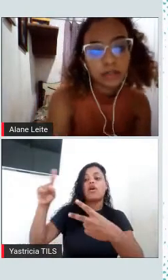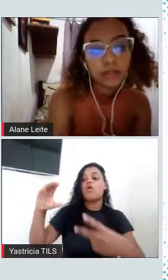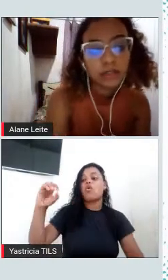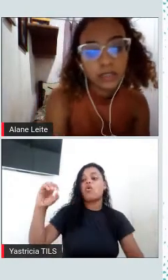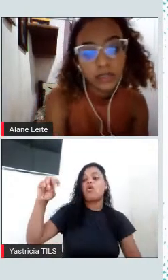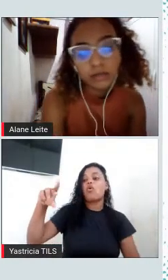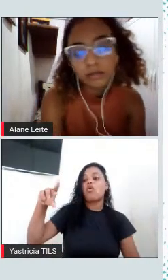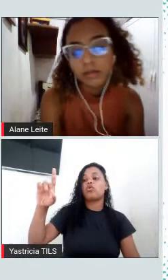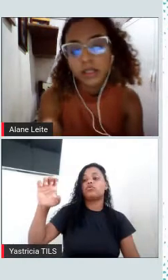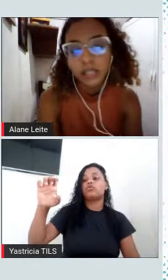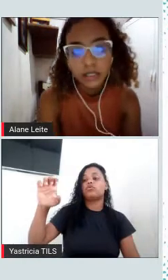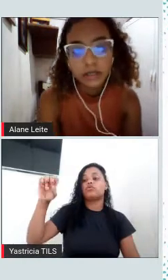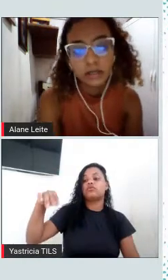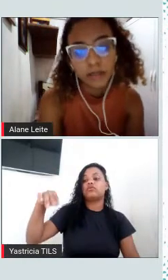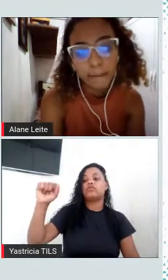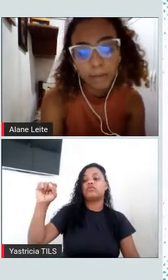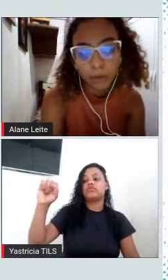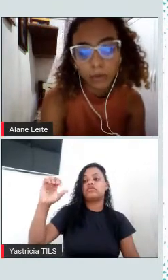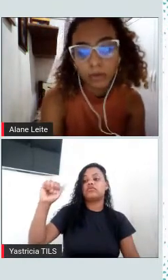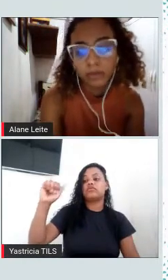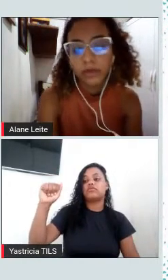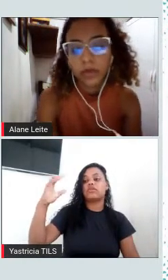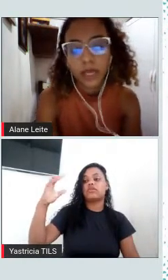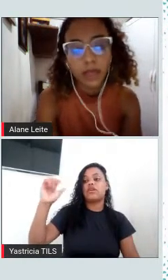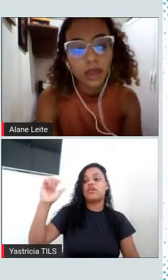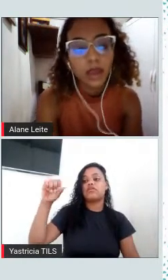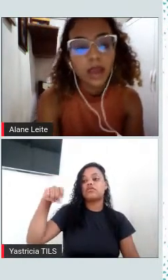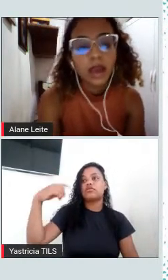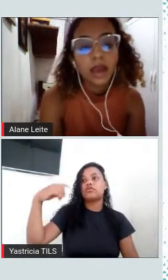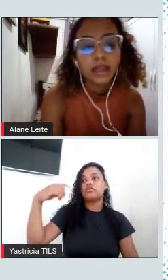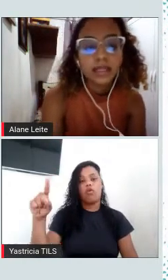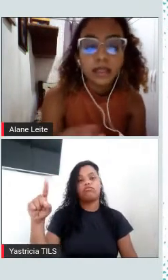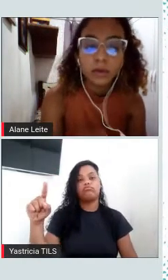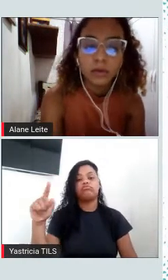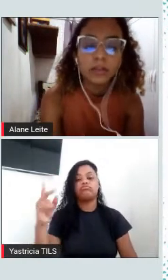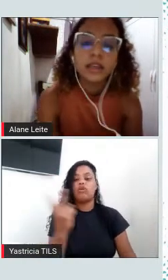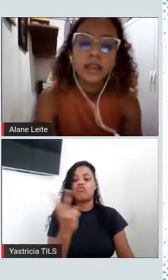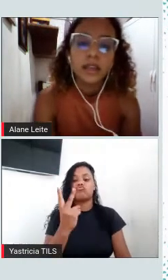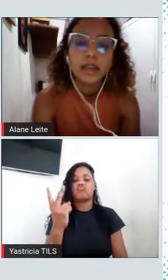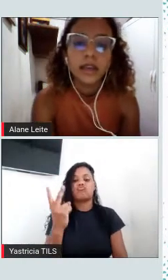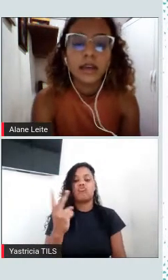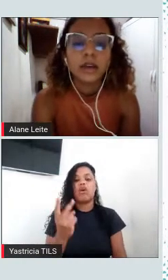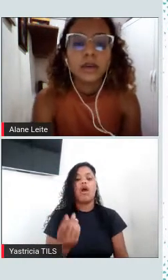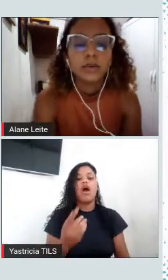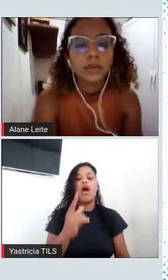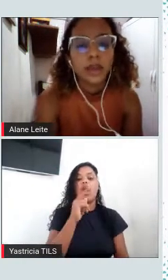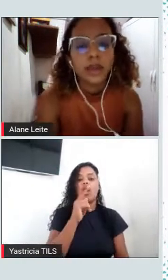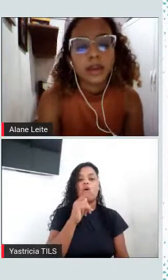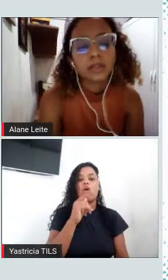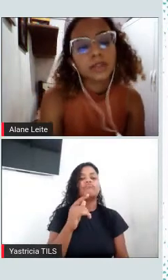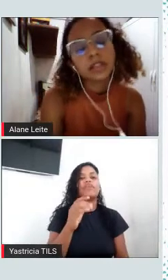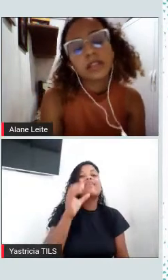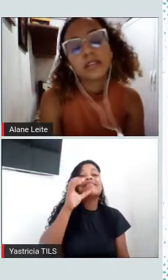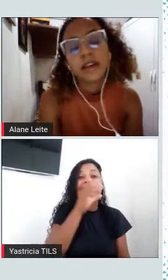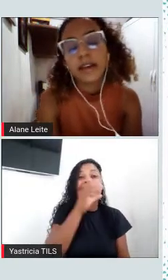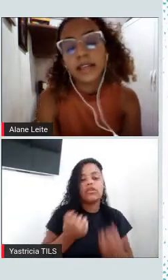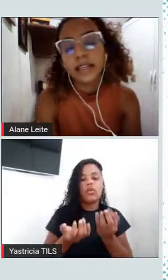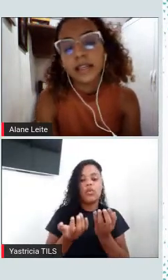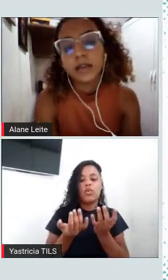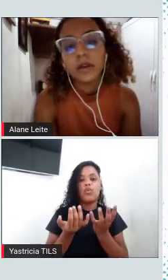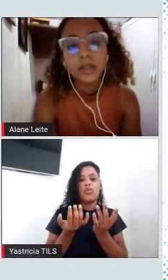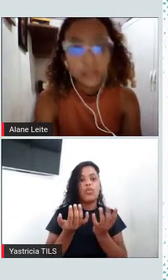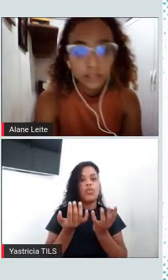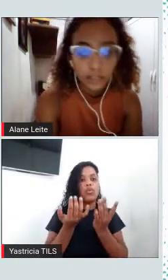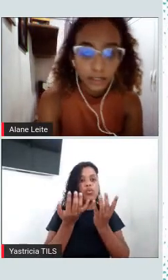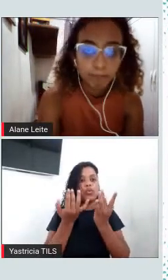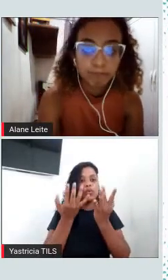os estados líquido e vapor, ok? É nessa curva em que a substância ela